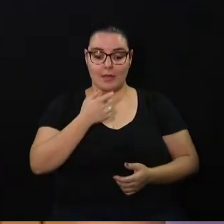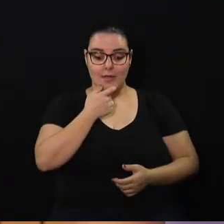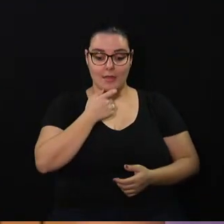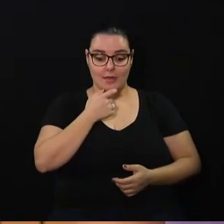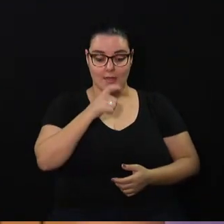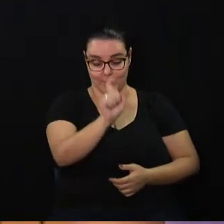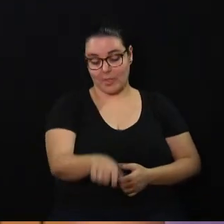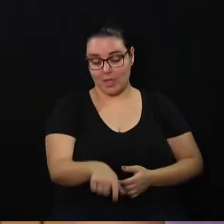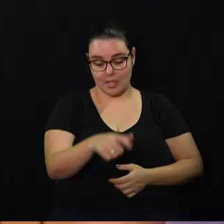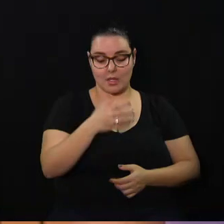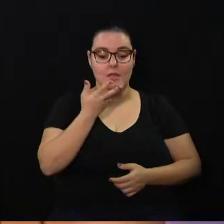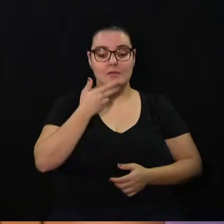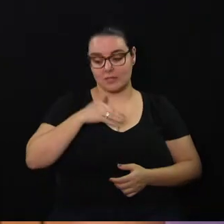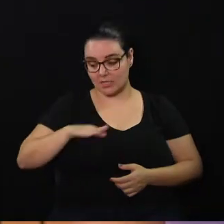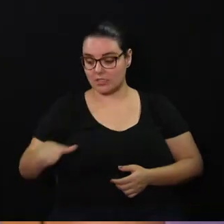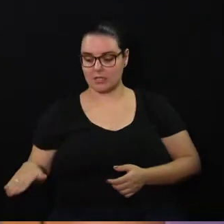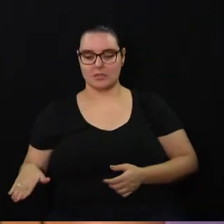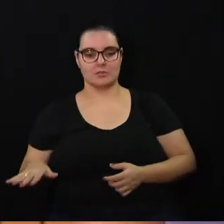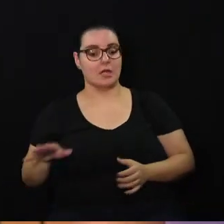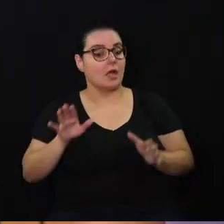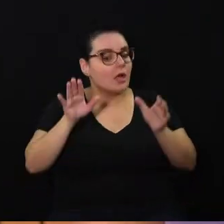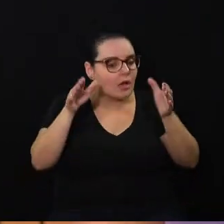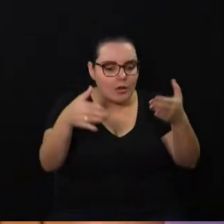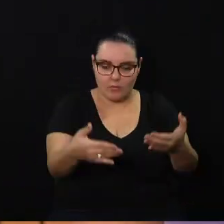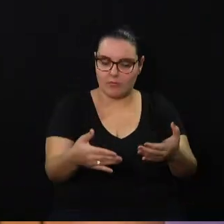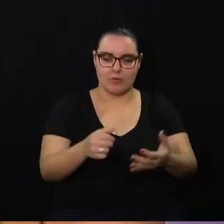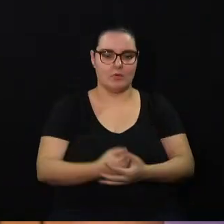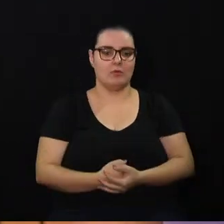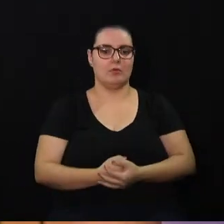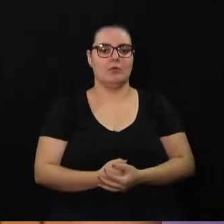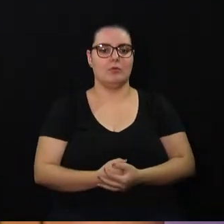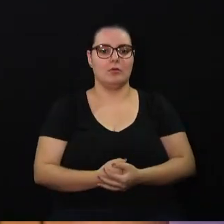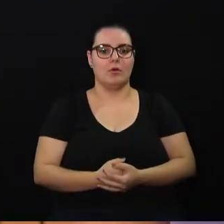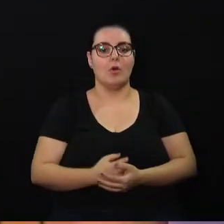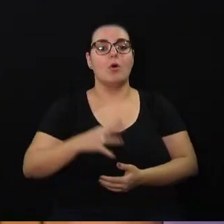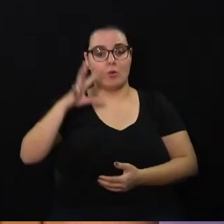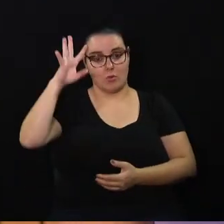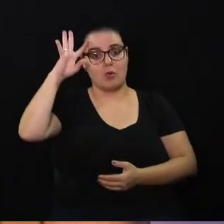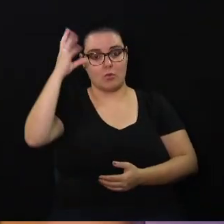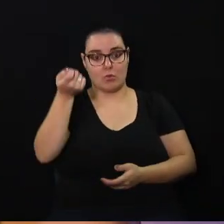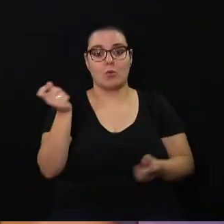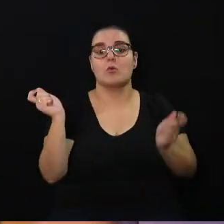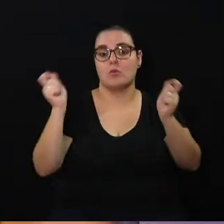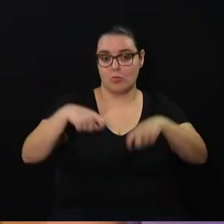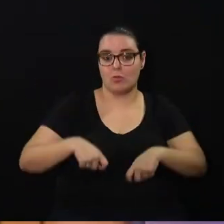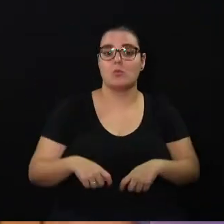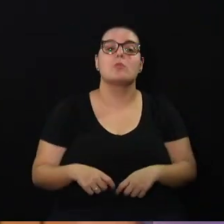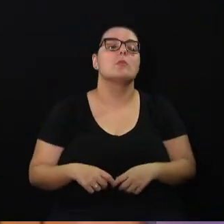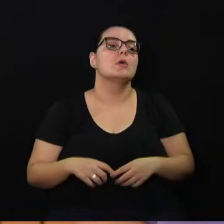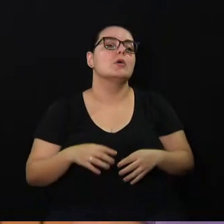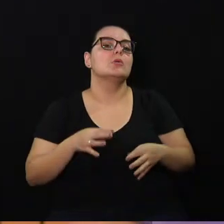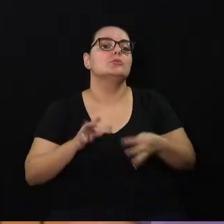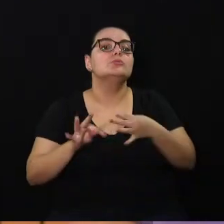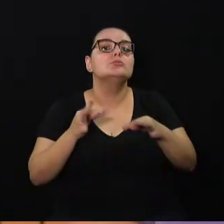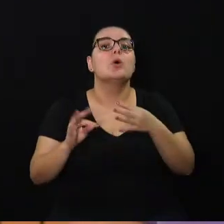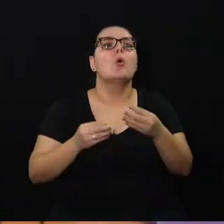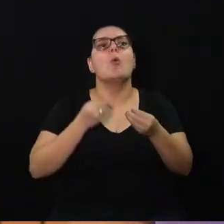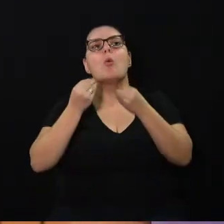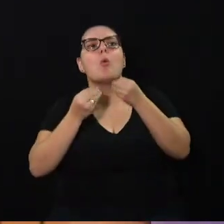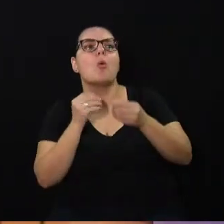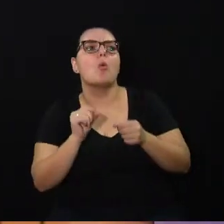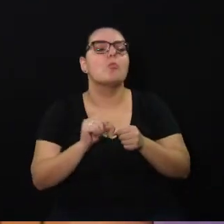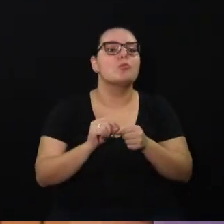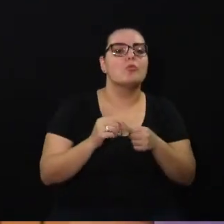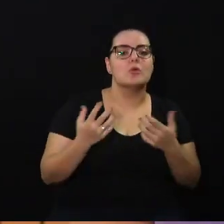esse essa capacitação técnica envolve o conhecimento técnico ali desse transtorno do que fazer